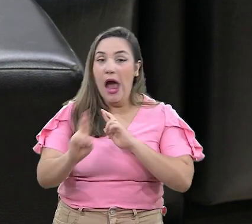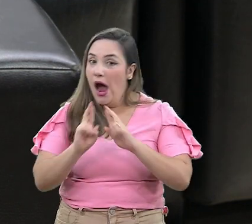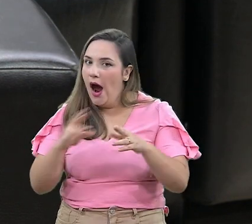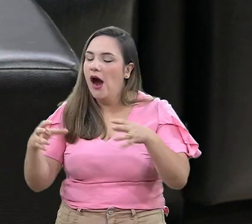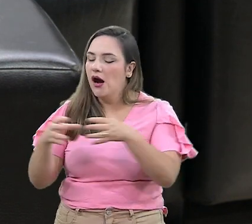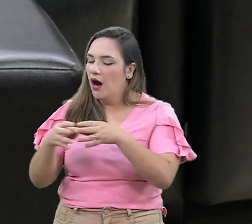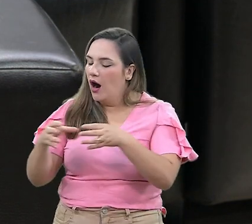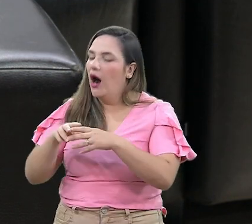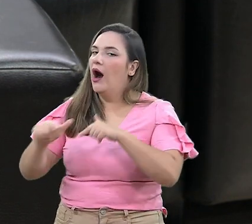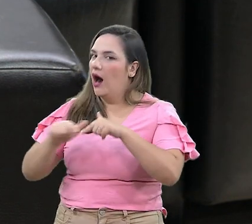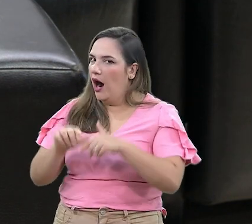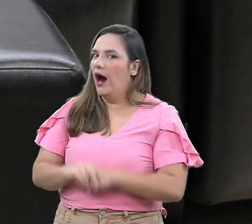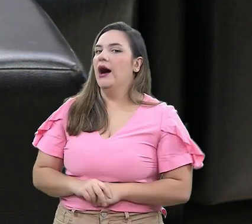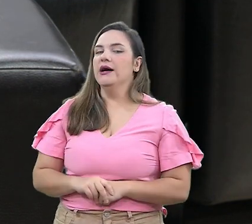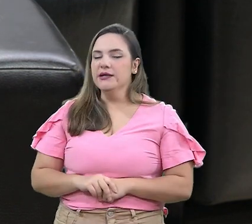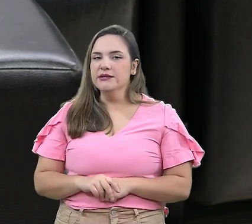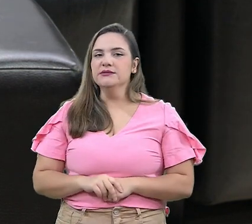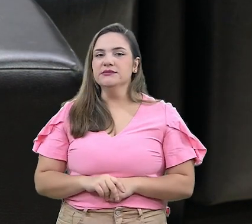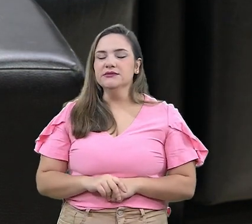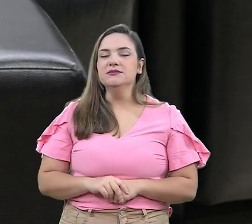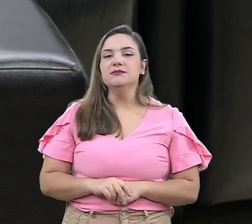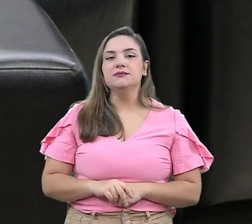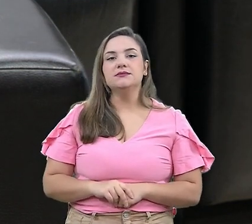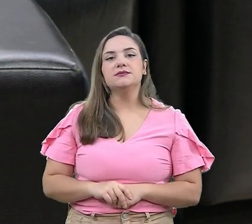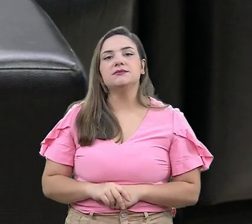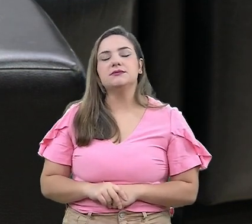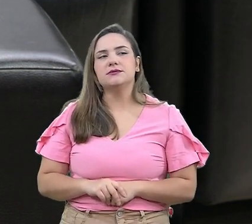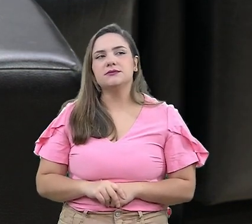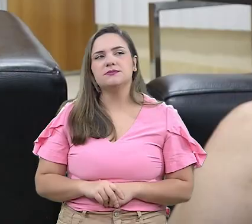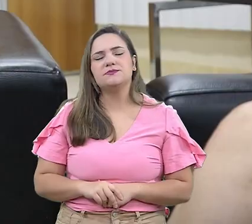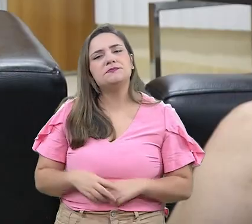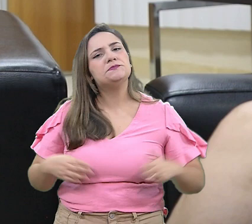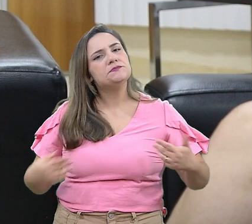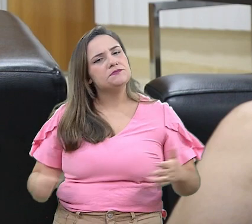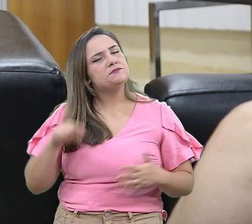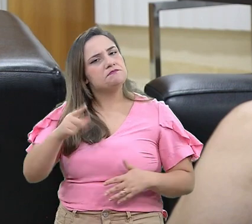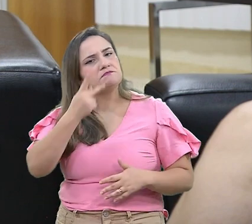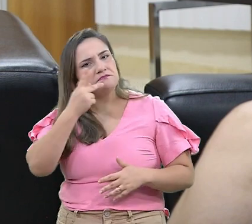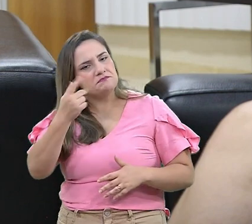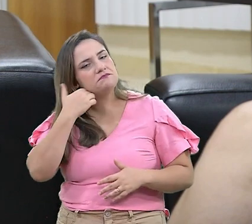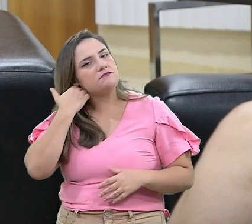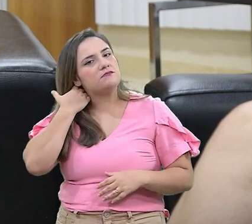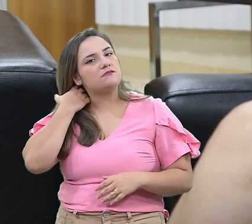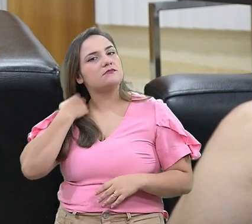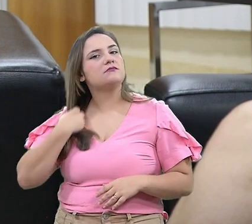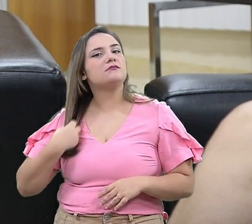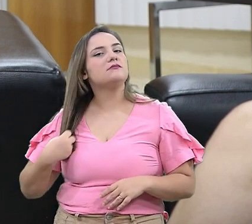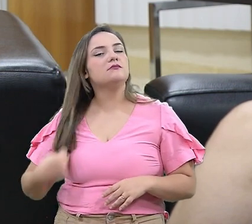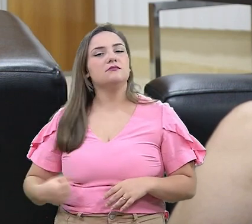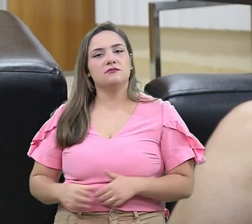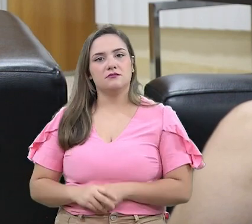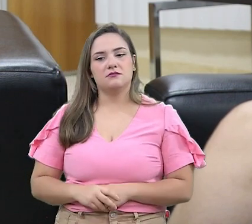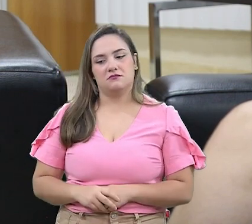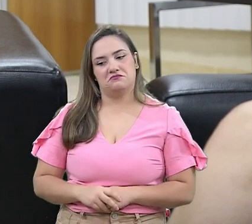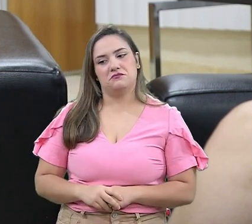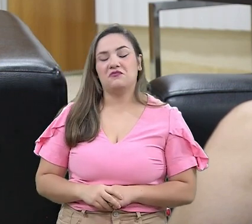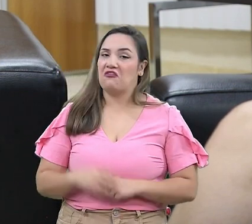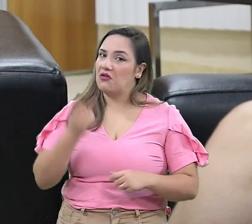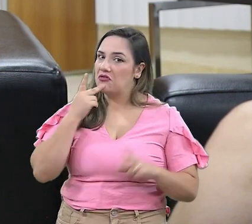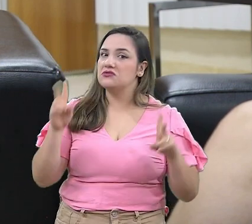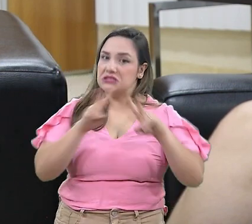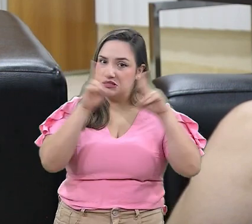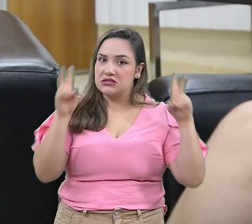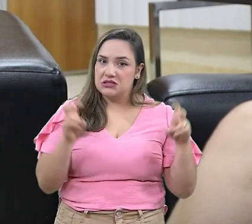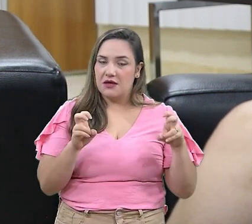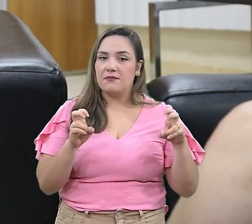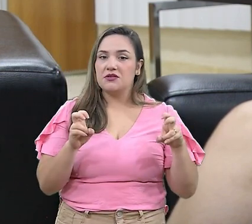aspectos do conflito no ambiente de trabalho. E a senhora colocou aqui, né, a questão um